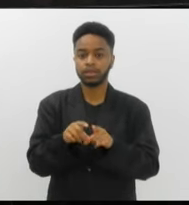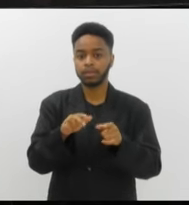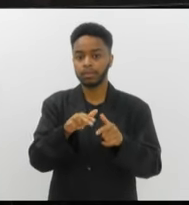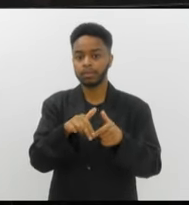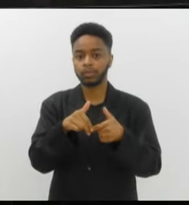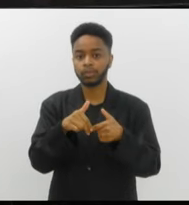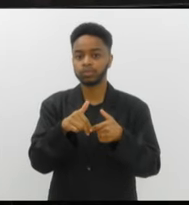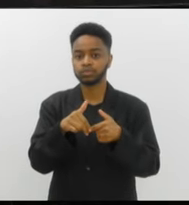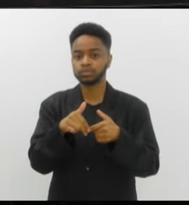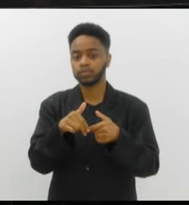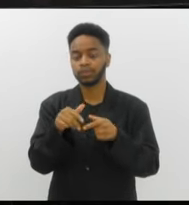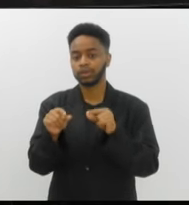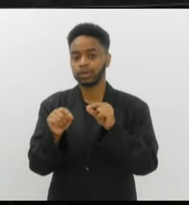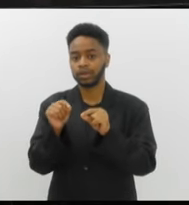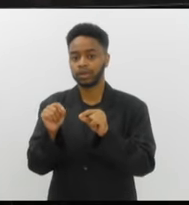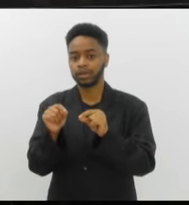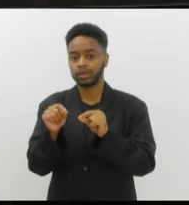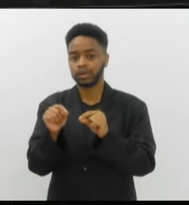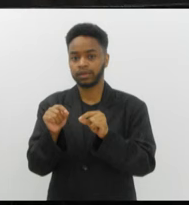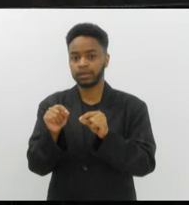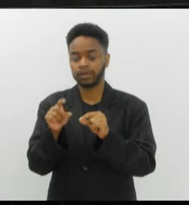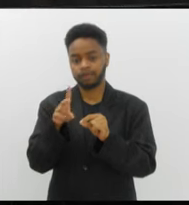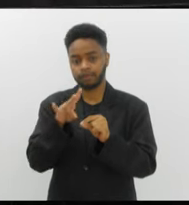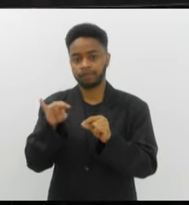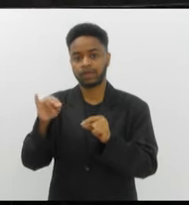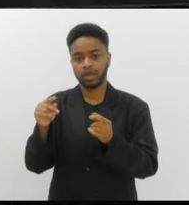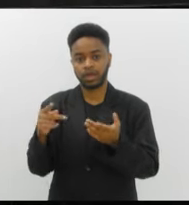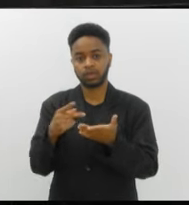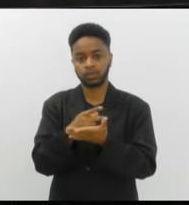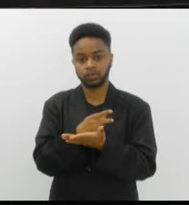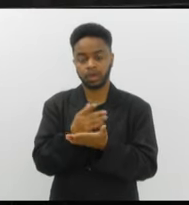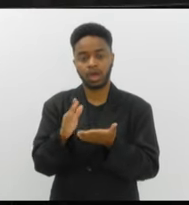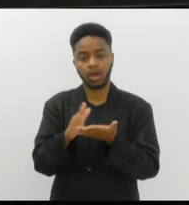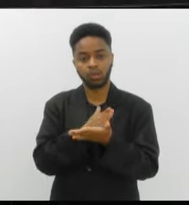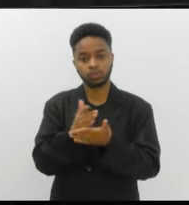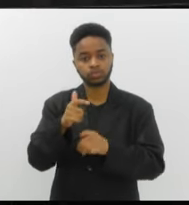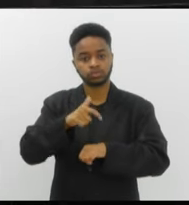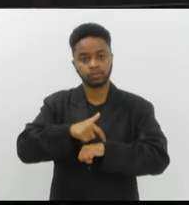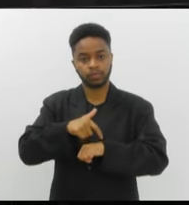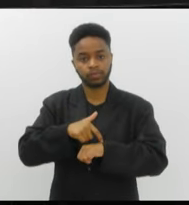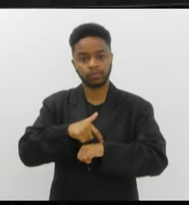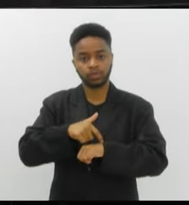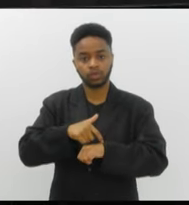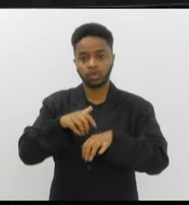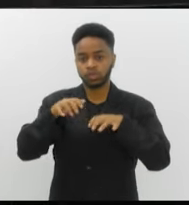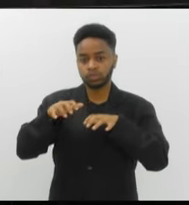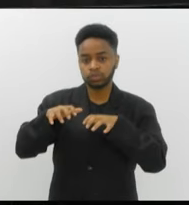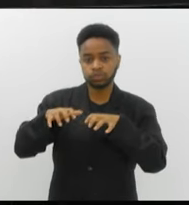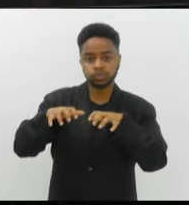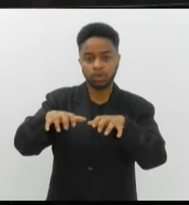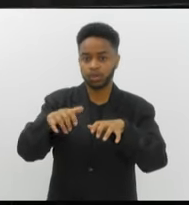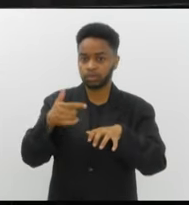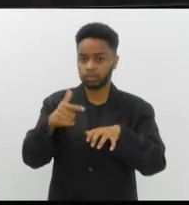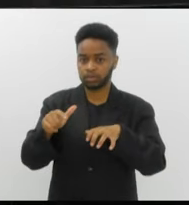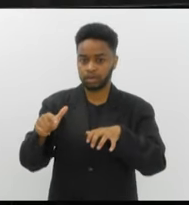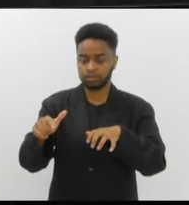face oposta, que vai ser também, em determinados momentos, da escassez da produção de